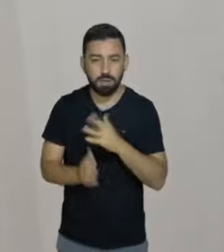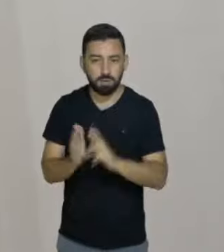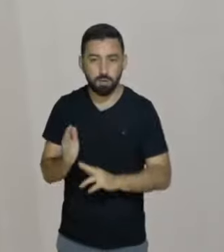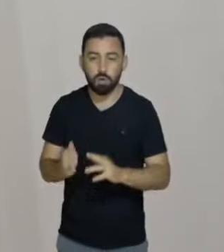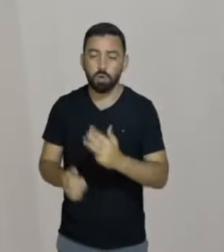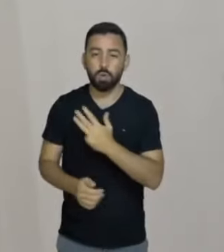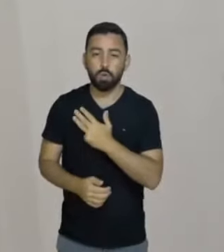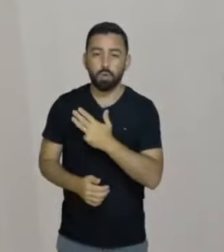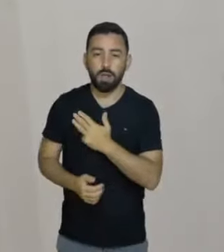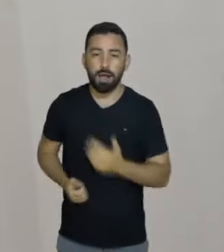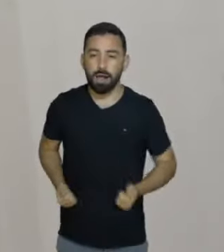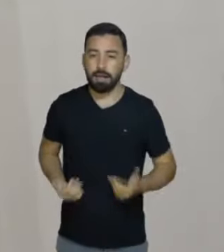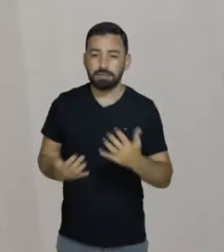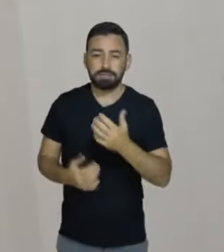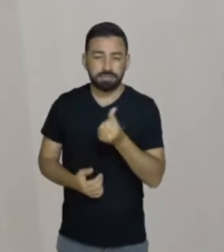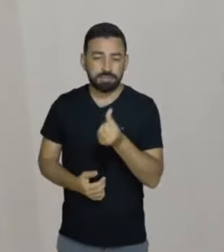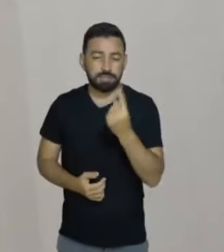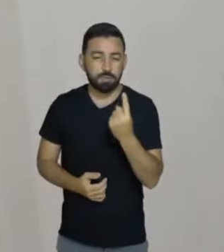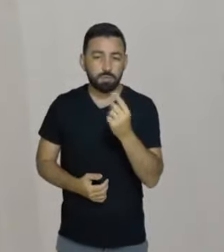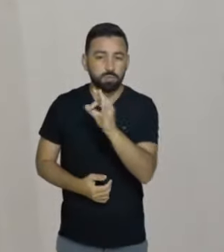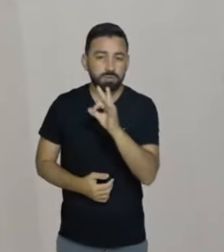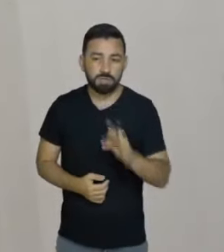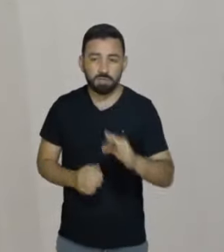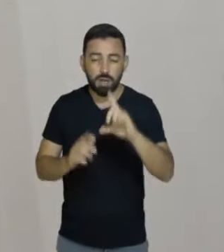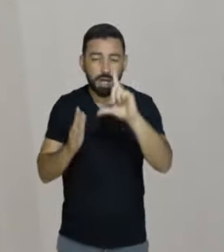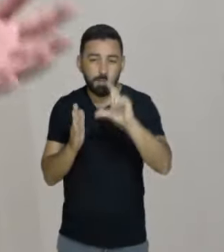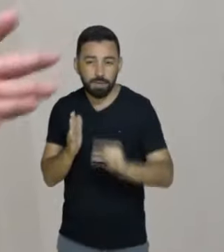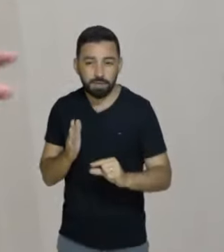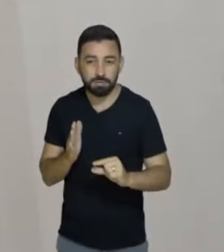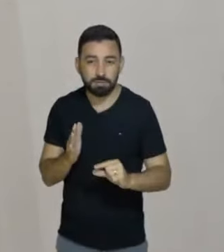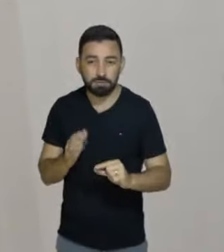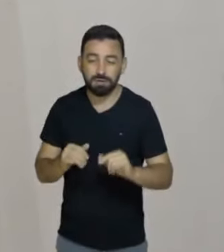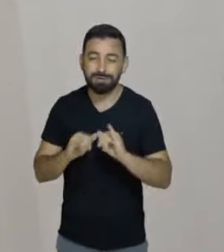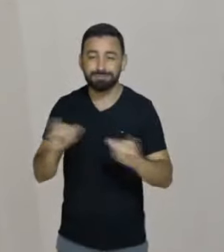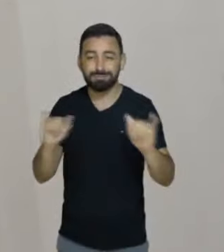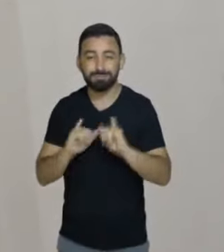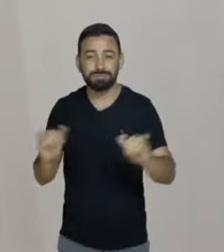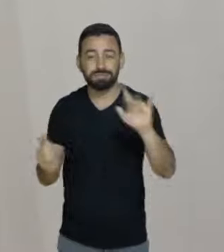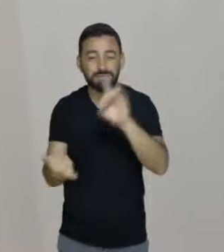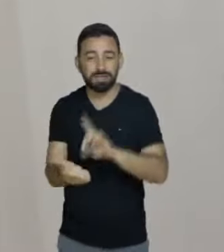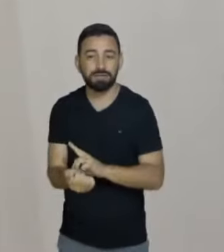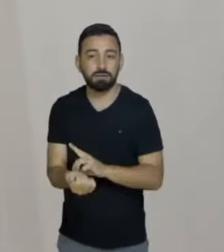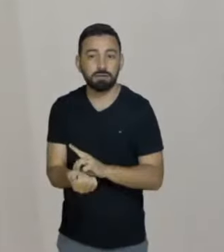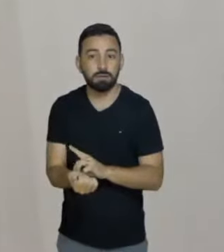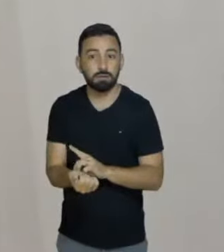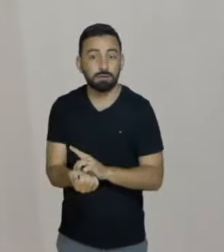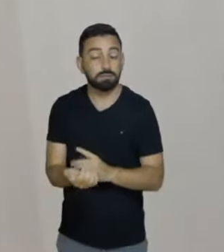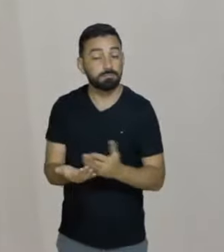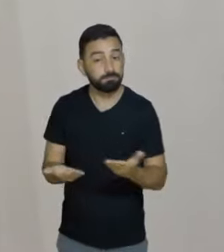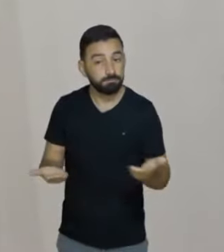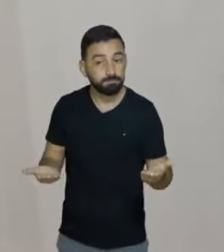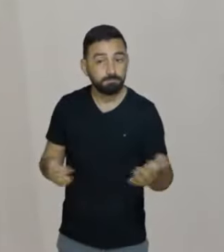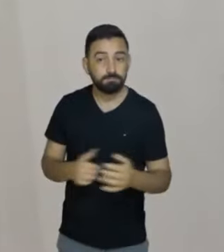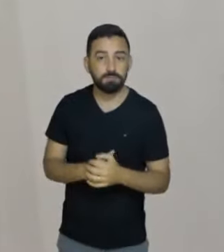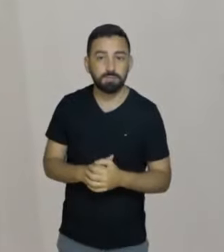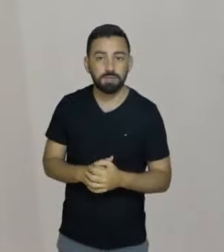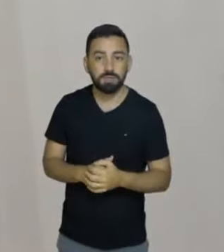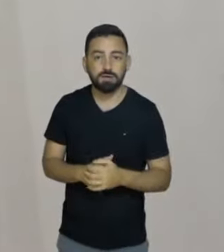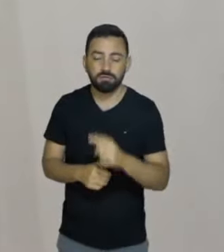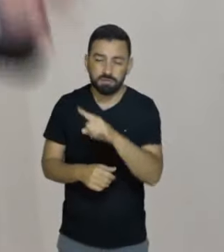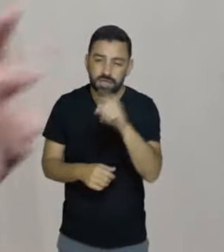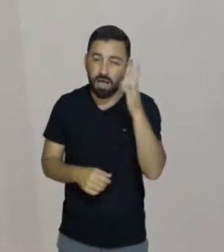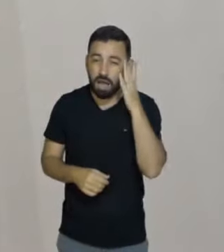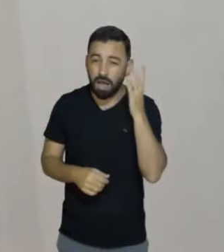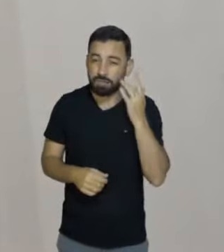gastou 61% a menos que Bolsonaro em campanha contra a dengue. Então vejo aqui, senhoras e senhores, para aqueles que acham que eu